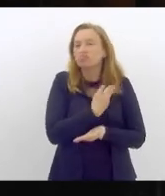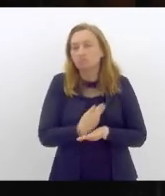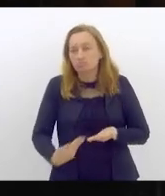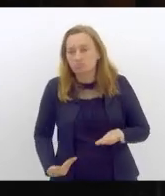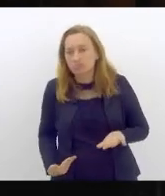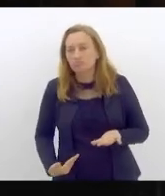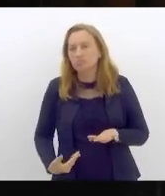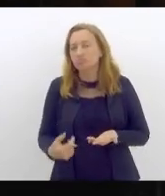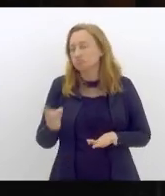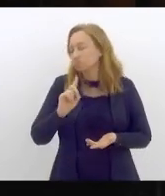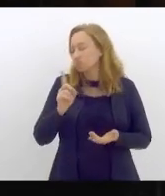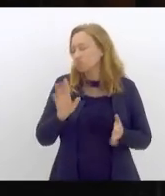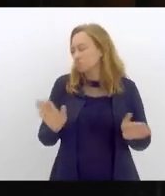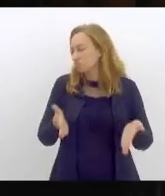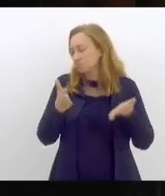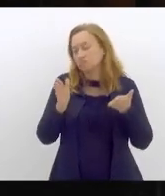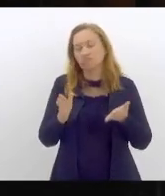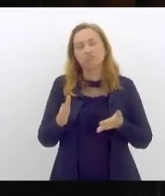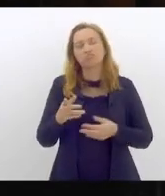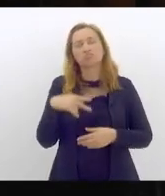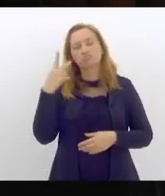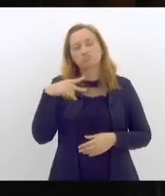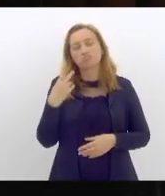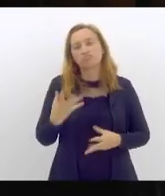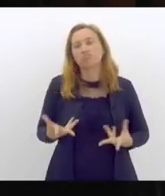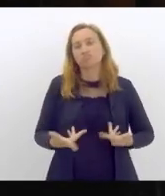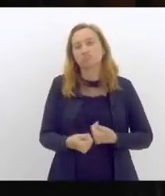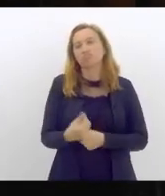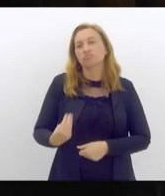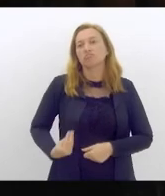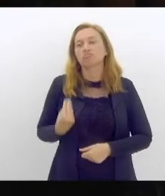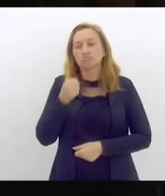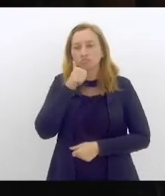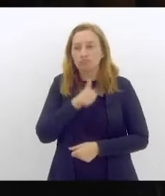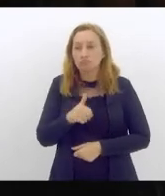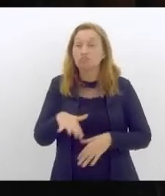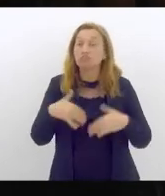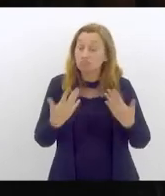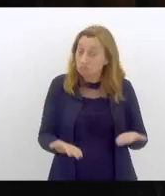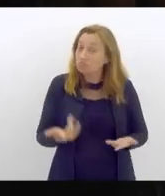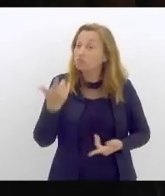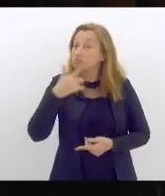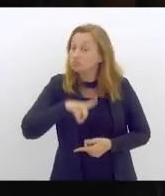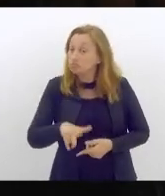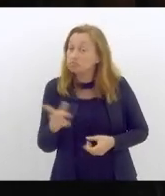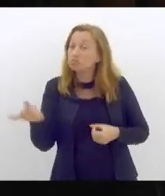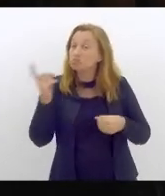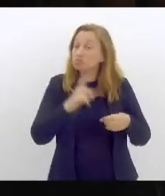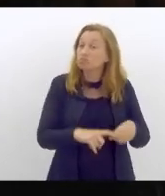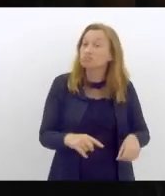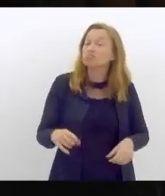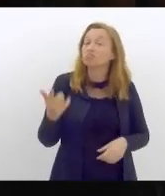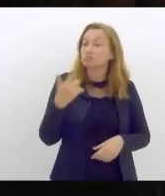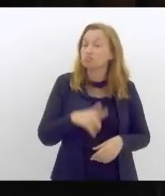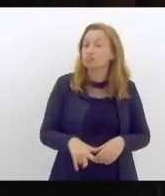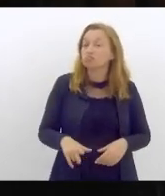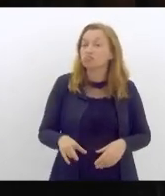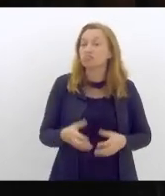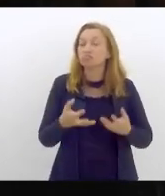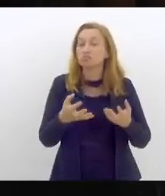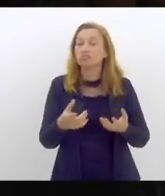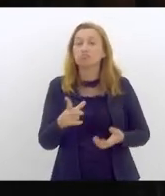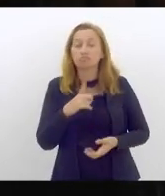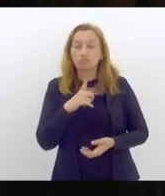governo não tem empenhado por uma política tão essencial para a vida das mulheres então de novo volta a repetir o que a gente